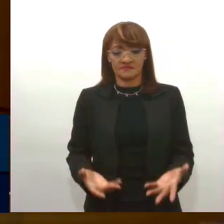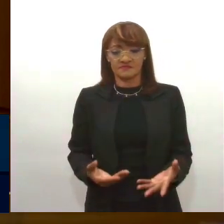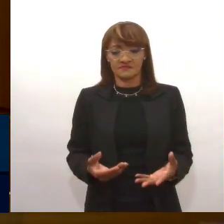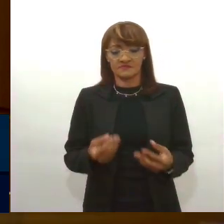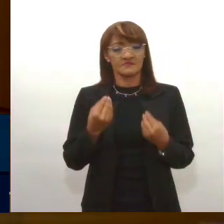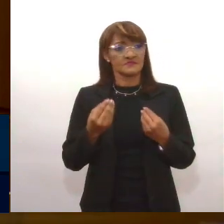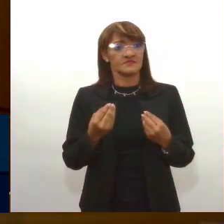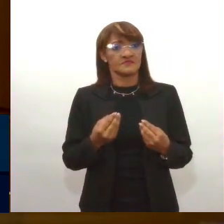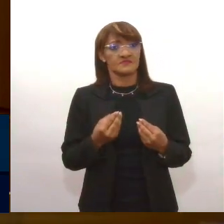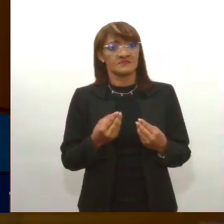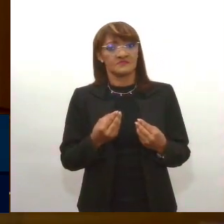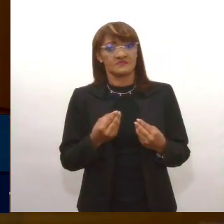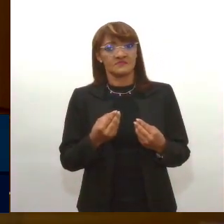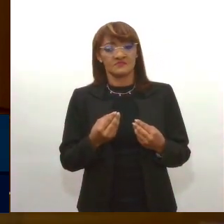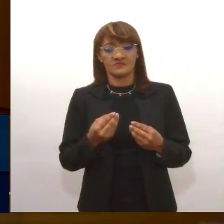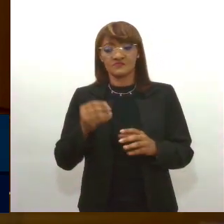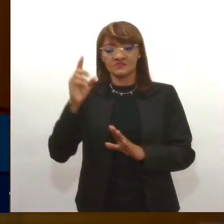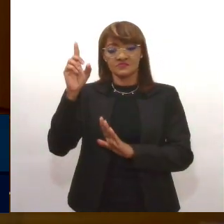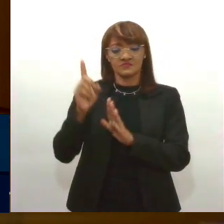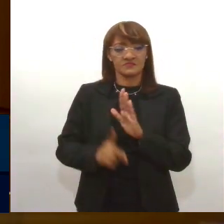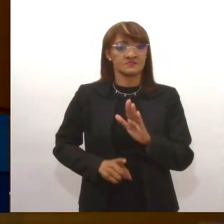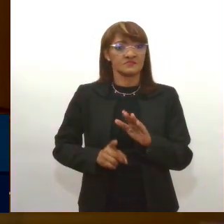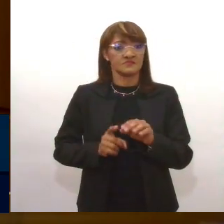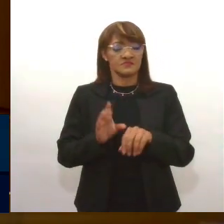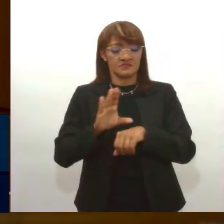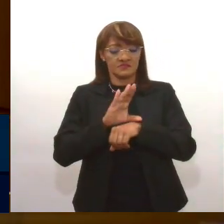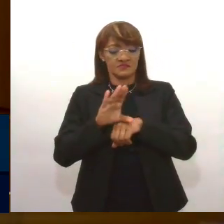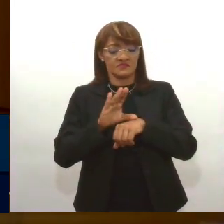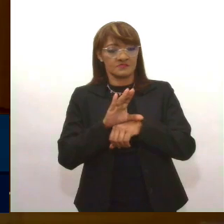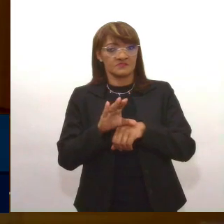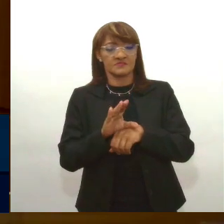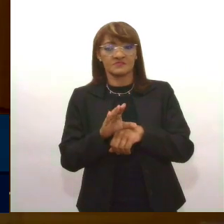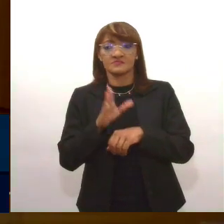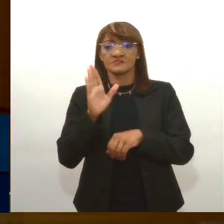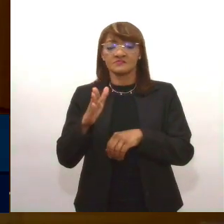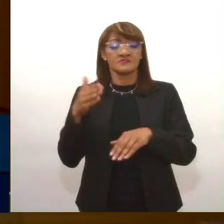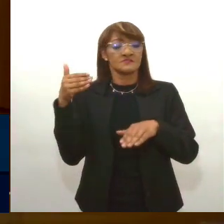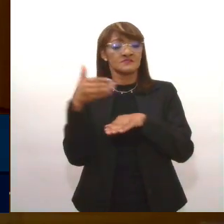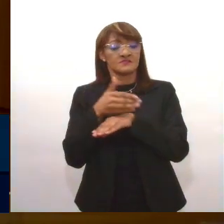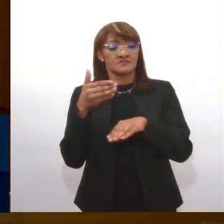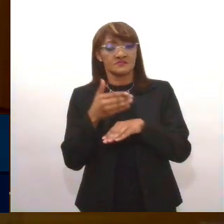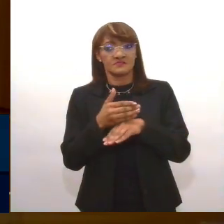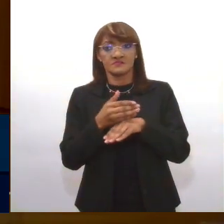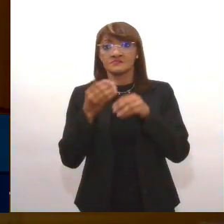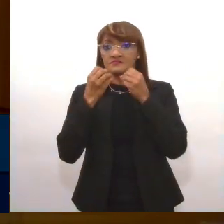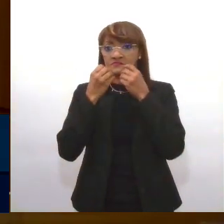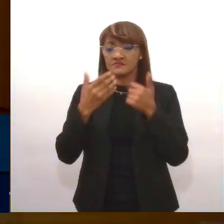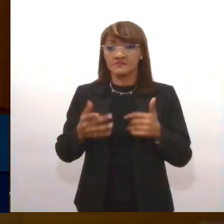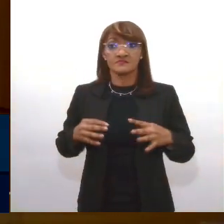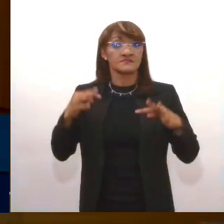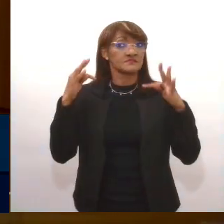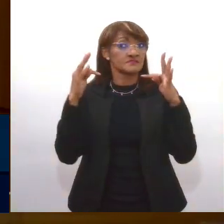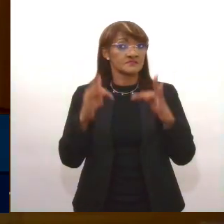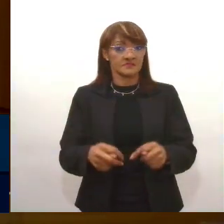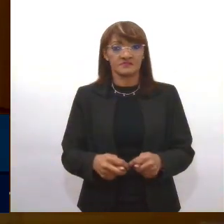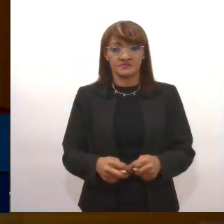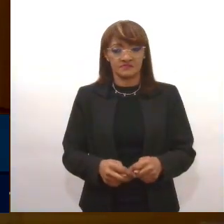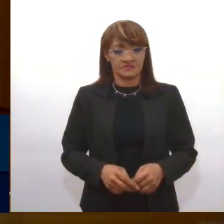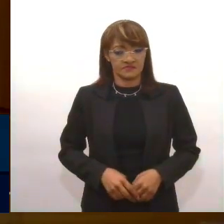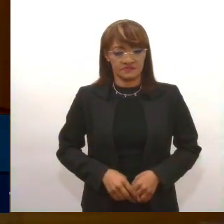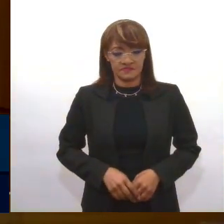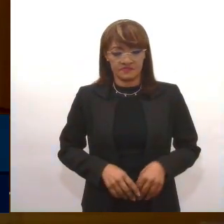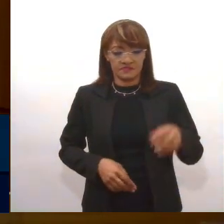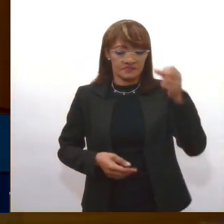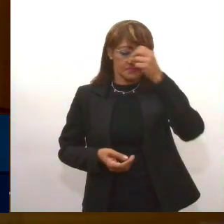acesso ao meio ambiente equilibrado e a para todos todos e todes a prefeitura diz que as obras